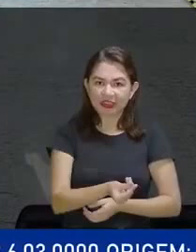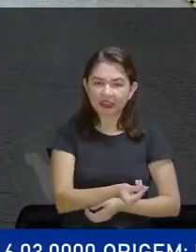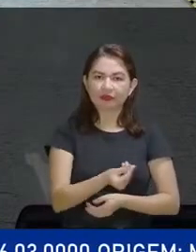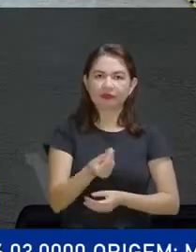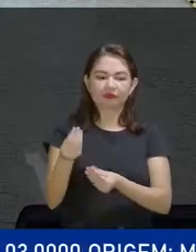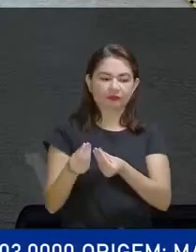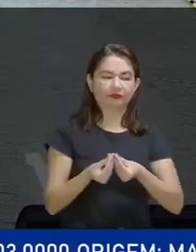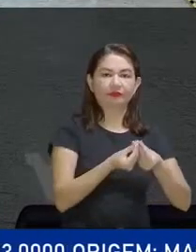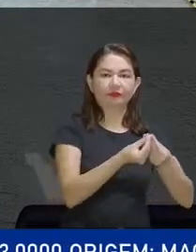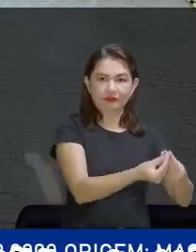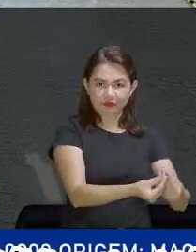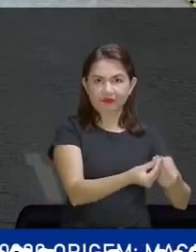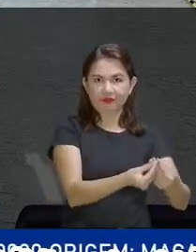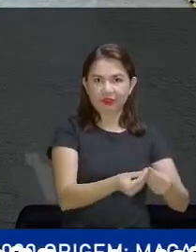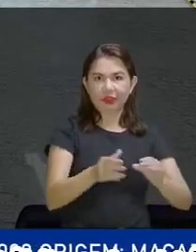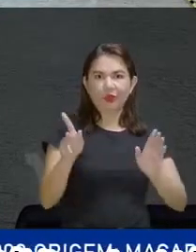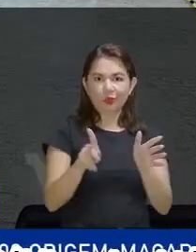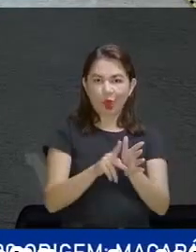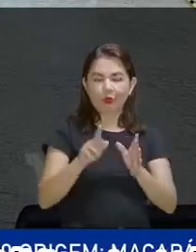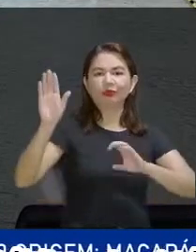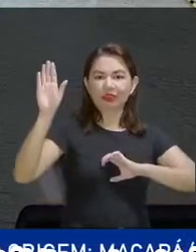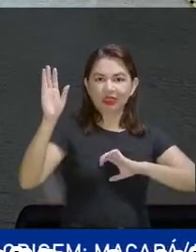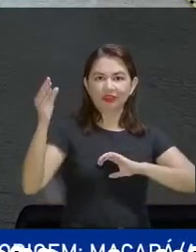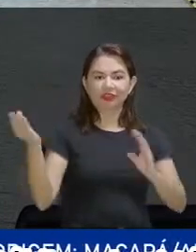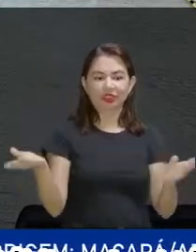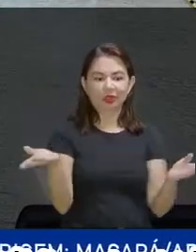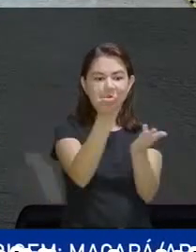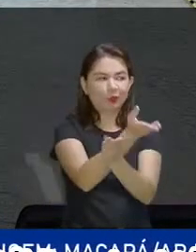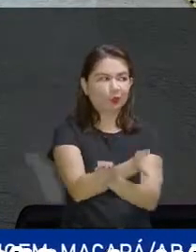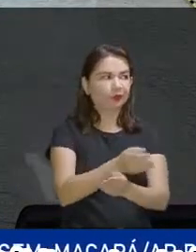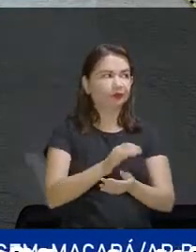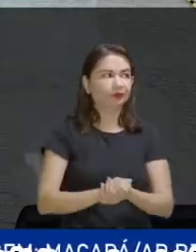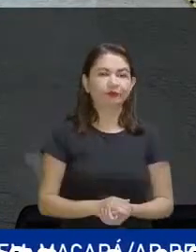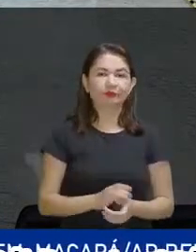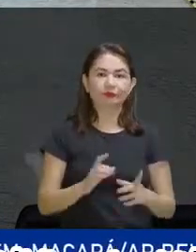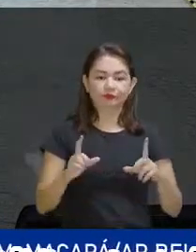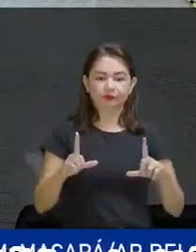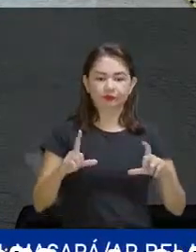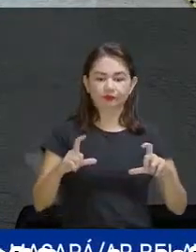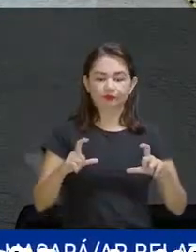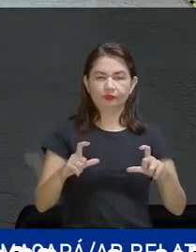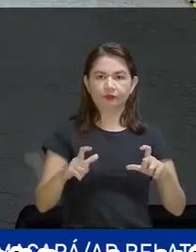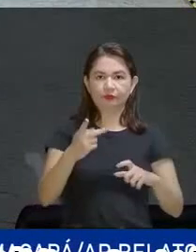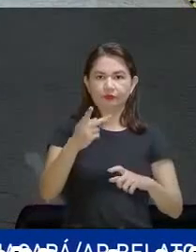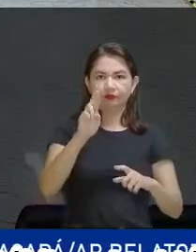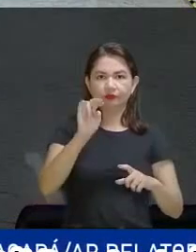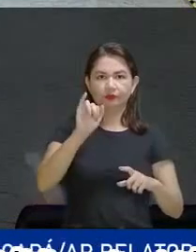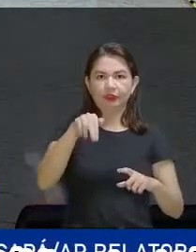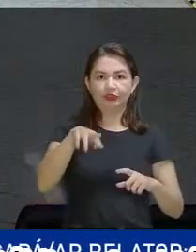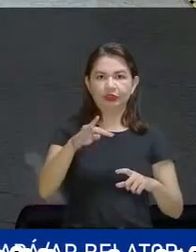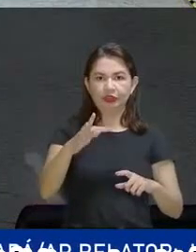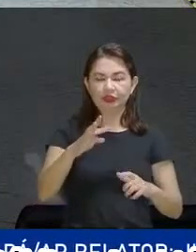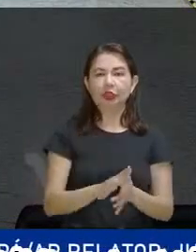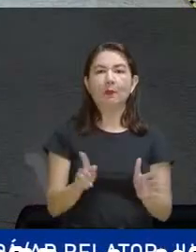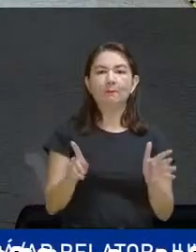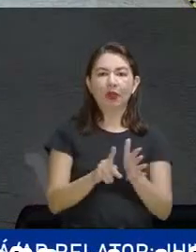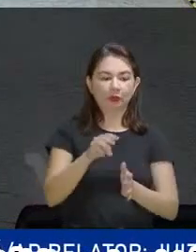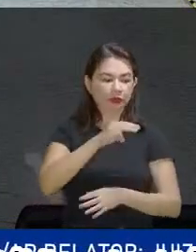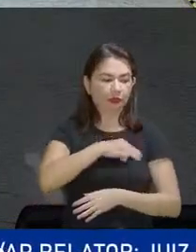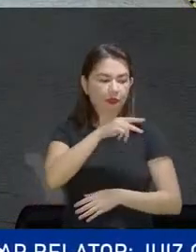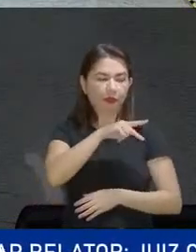questão. Eu trago aqui os prints apresentados também pelo Ministério Público.